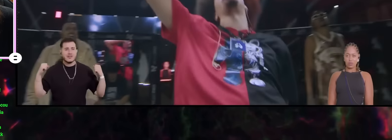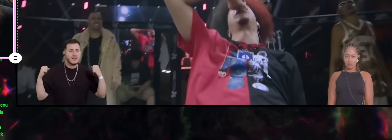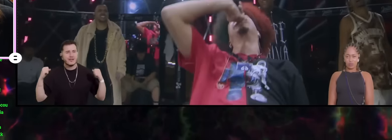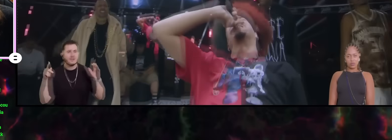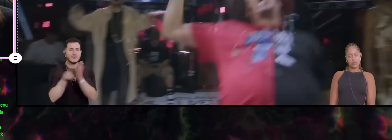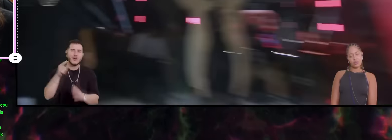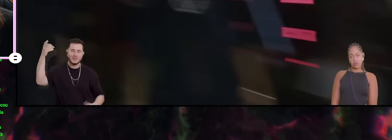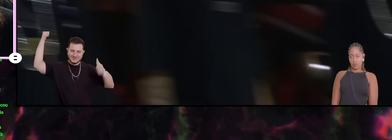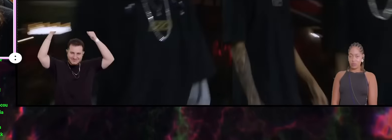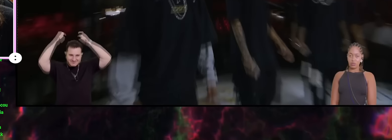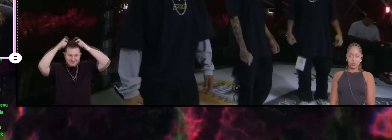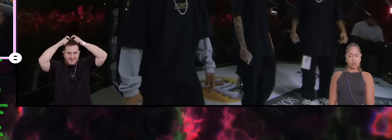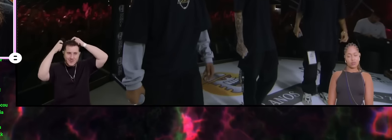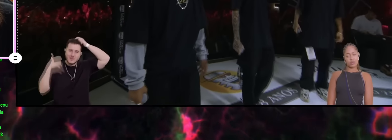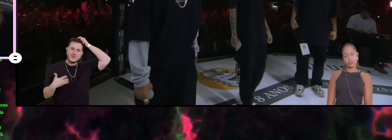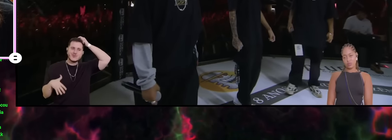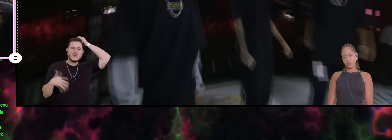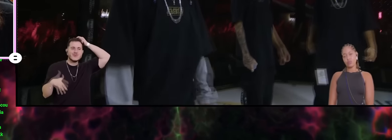minha cabeça.